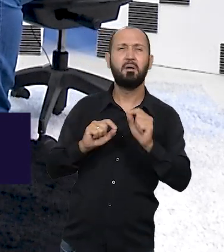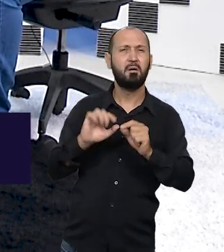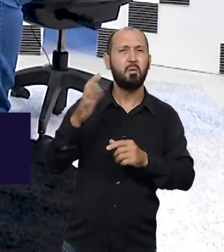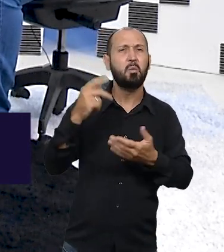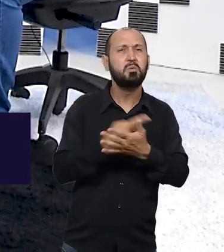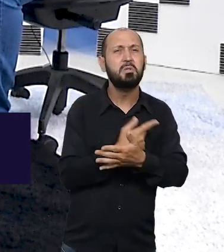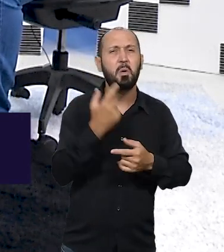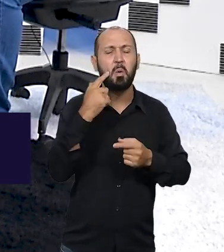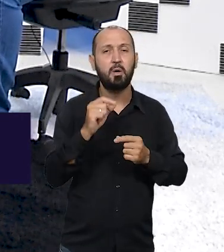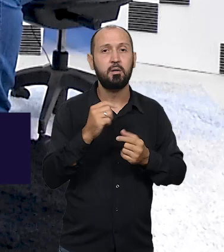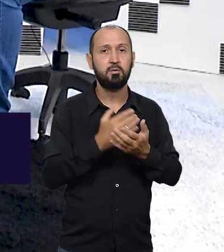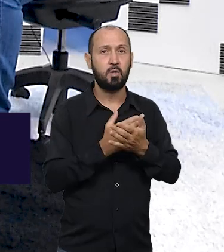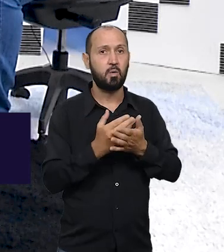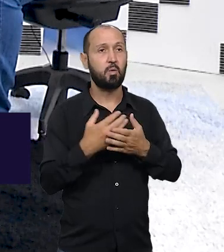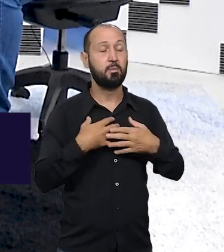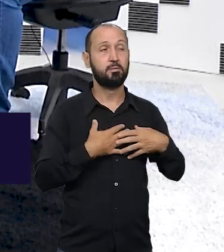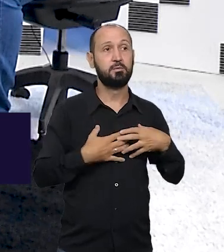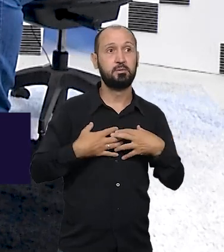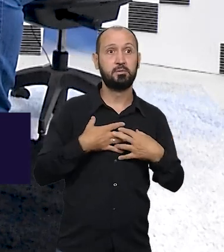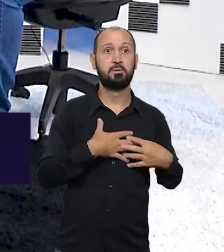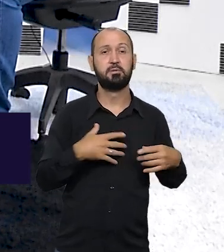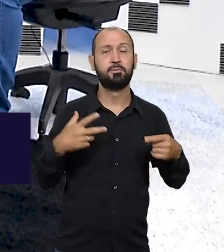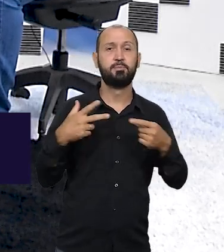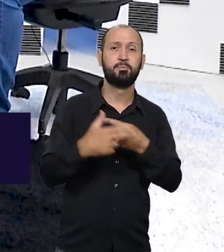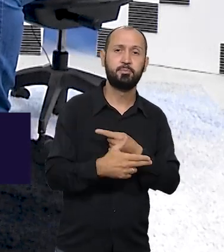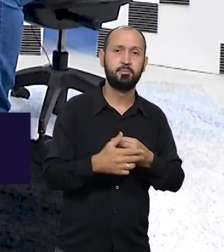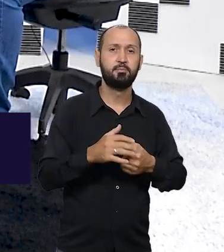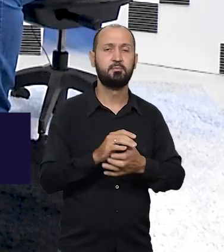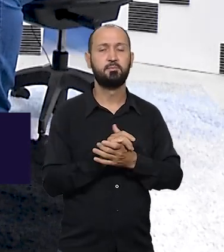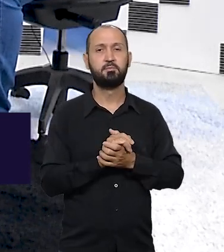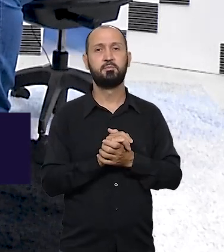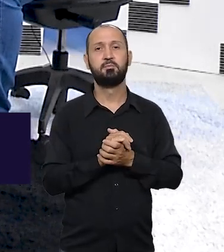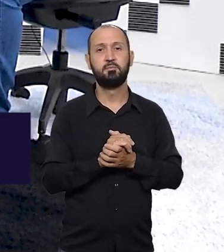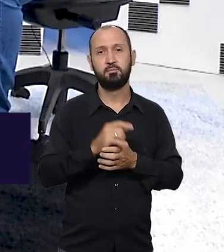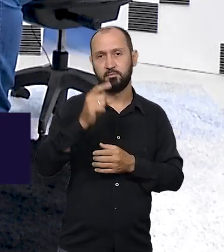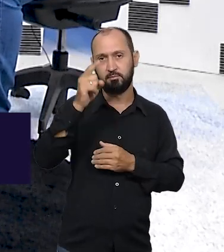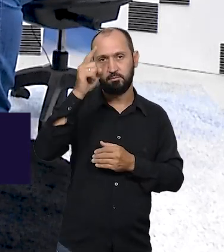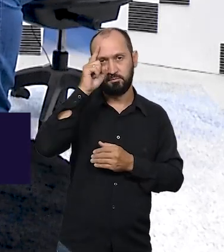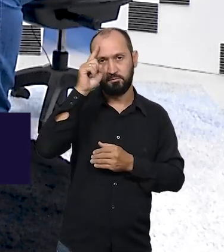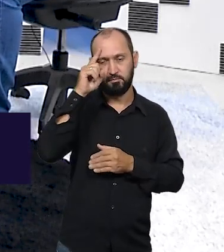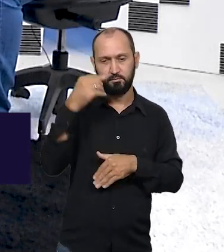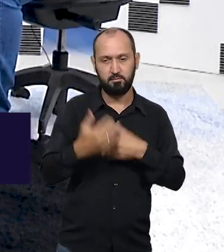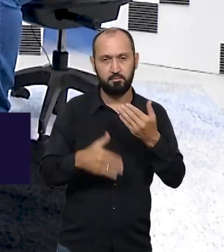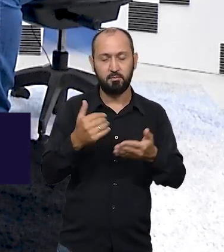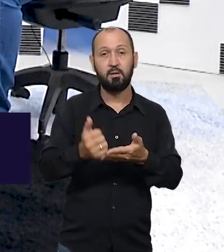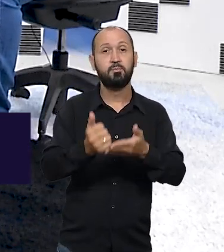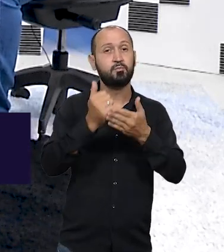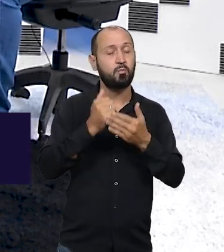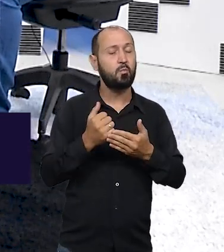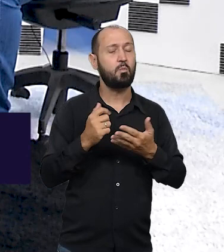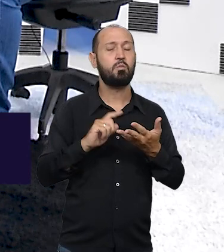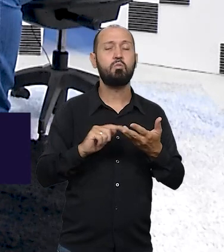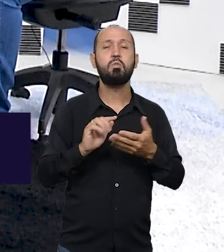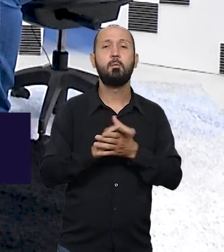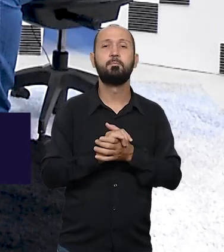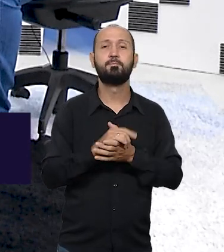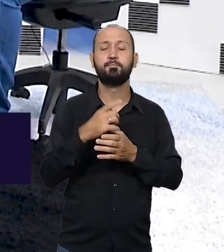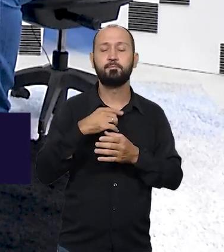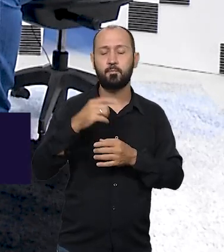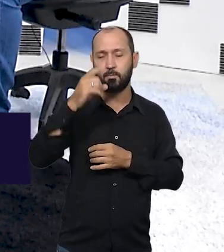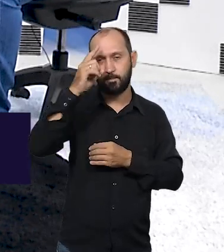começava a desregular. Olha só. Né? Então, assim, a rotina, sim, auxilia muito. Né? E criar essas rotinas de